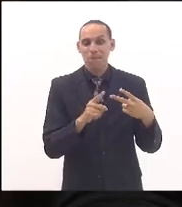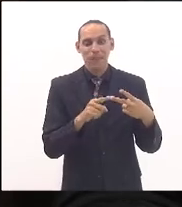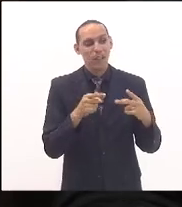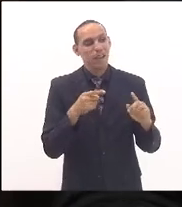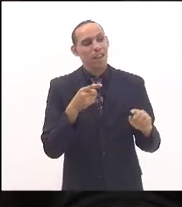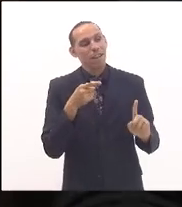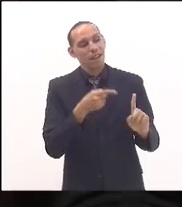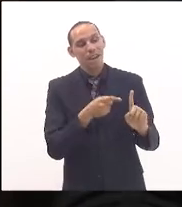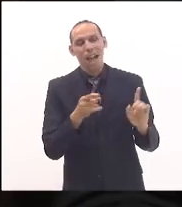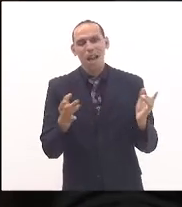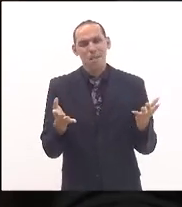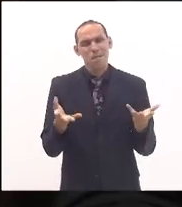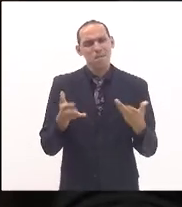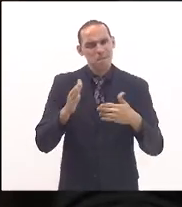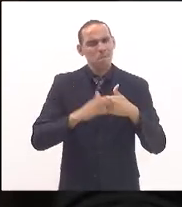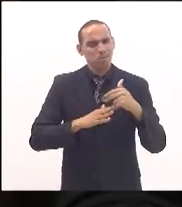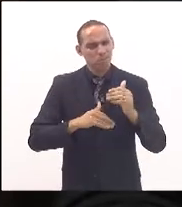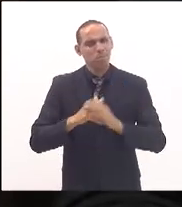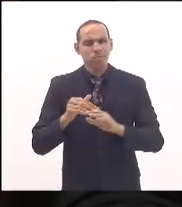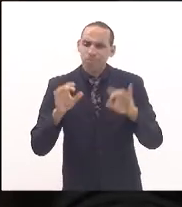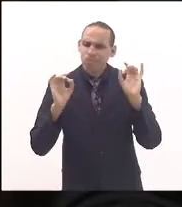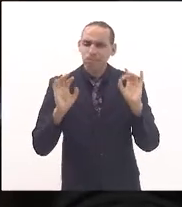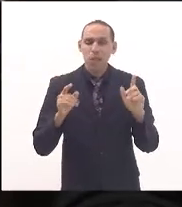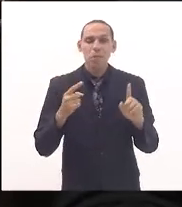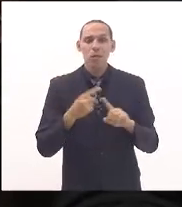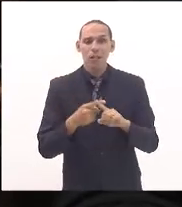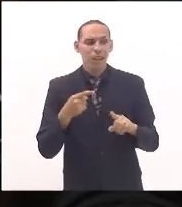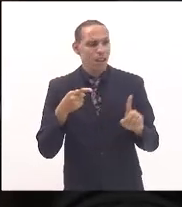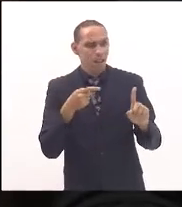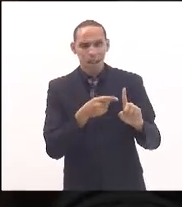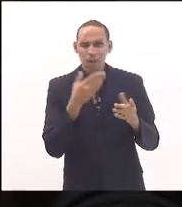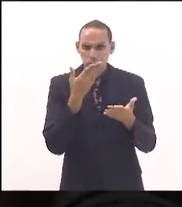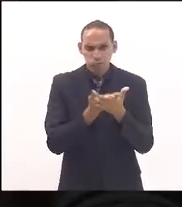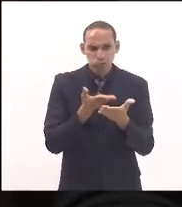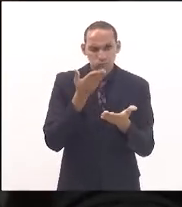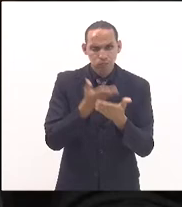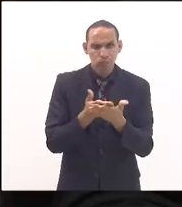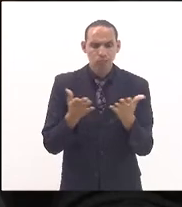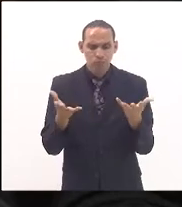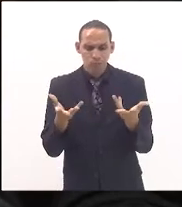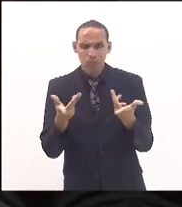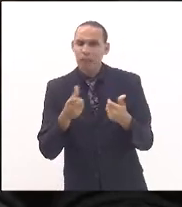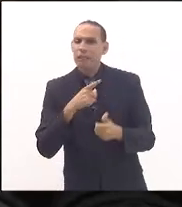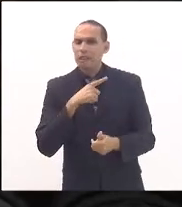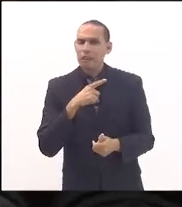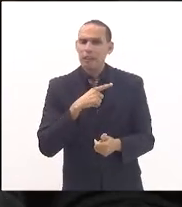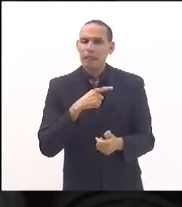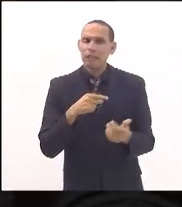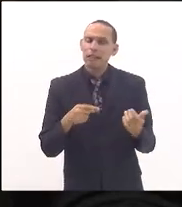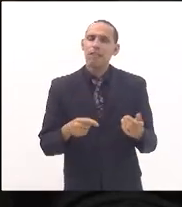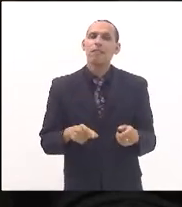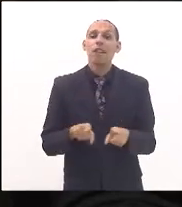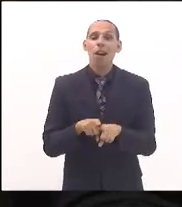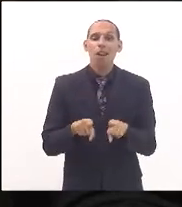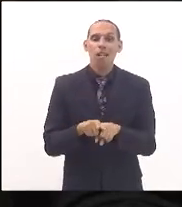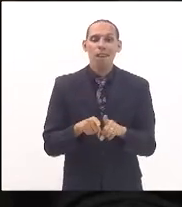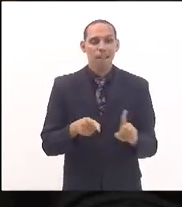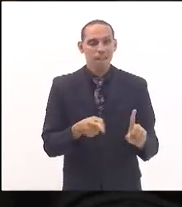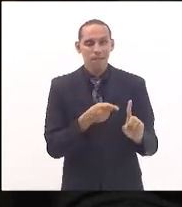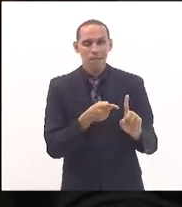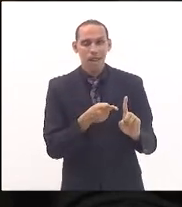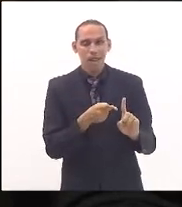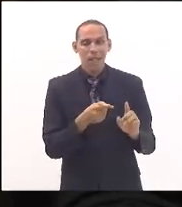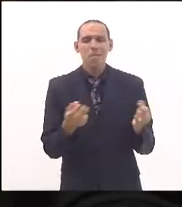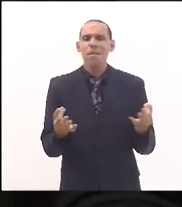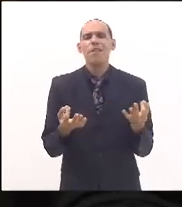competência específica porque é estudiosa talentosa e tem o